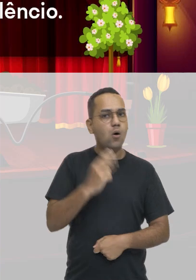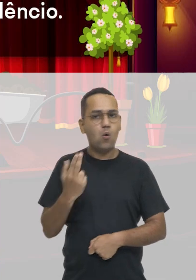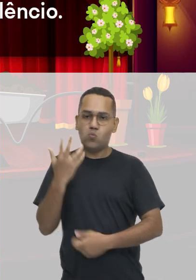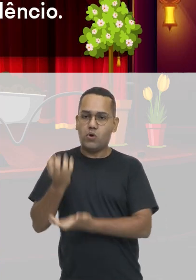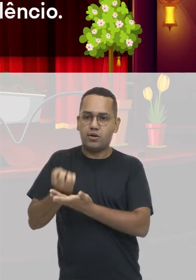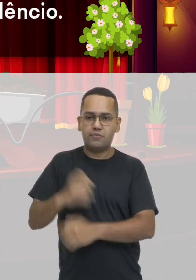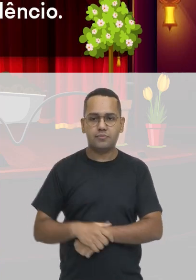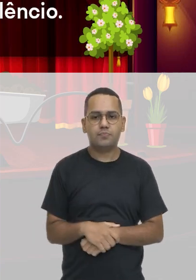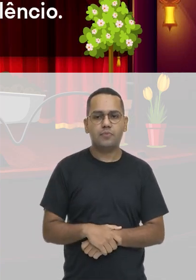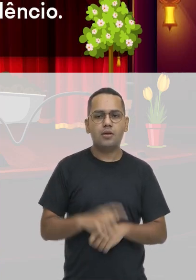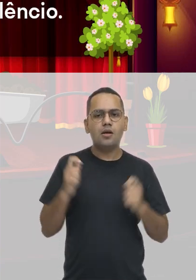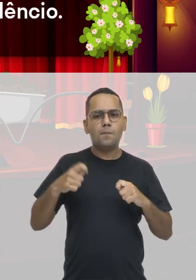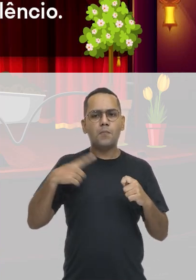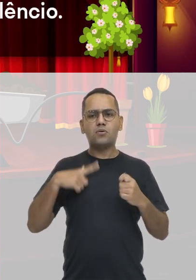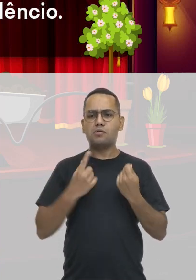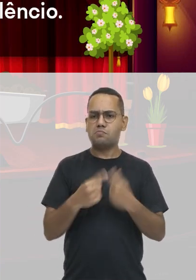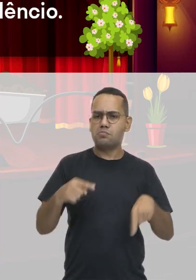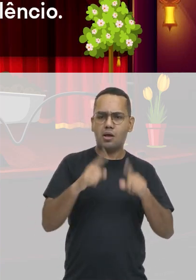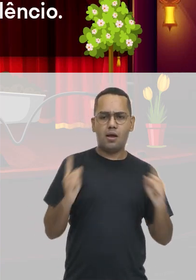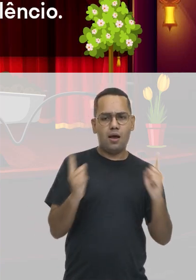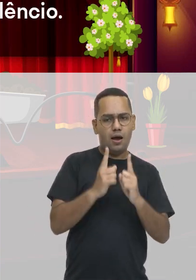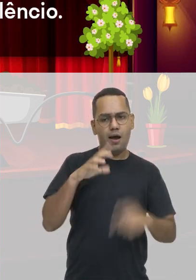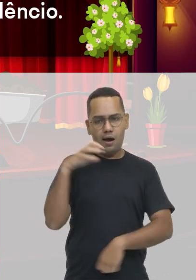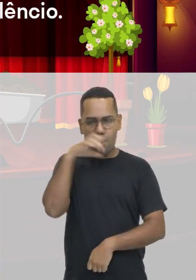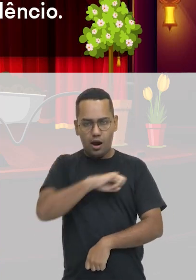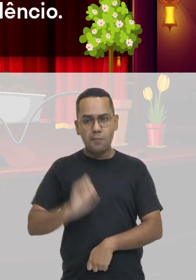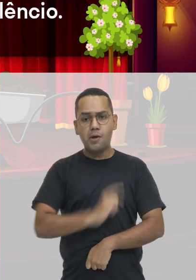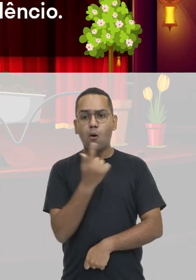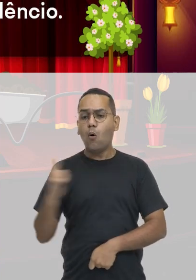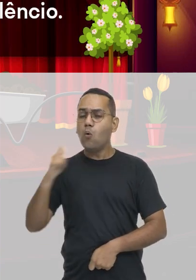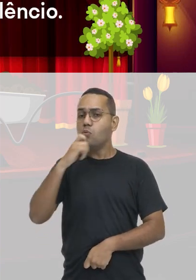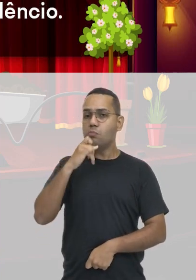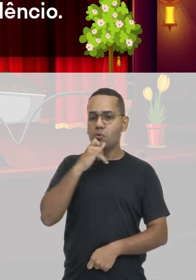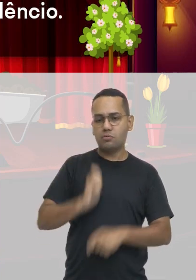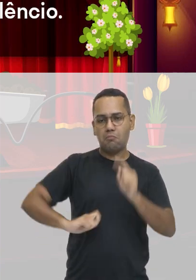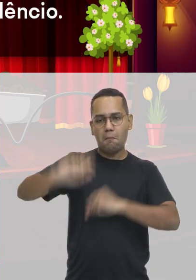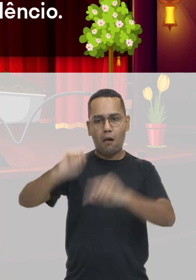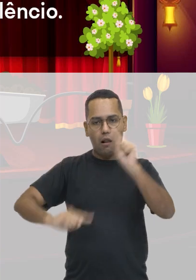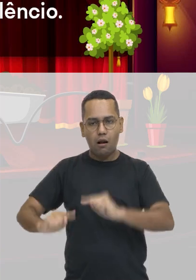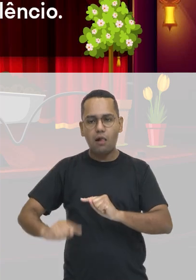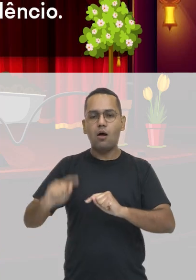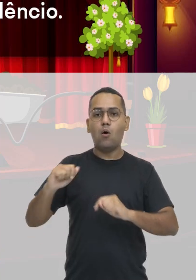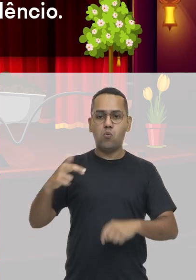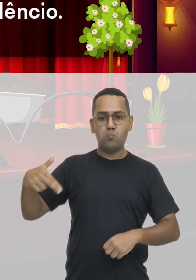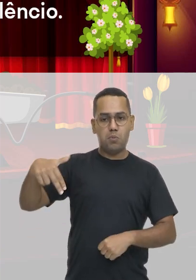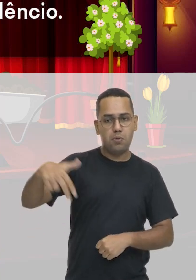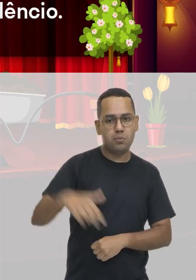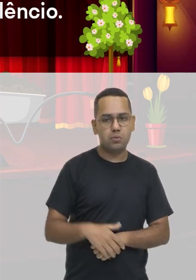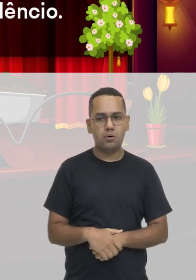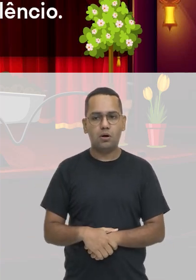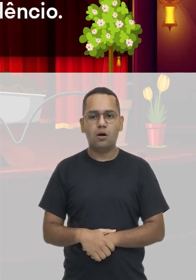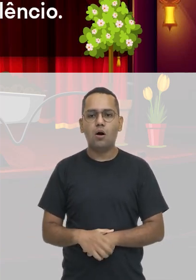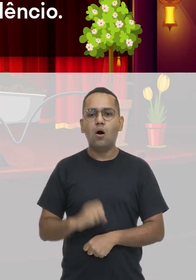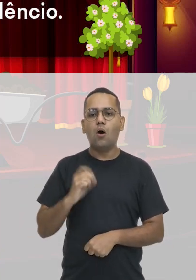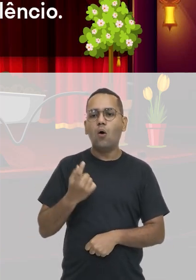trilhas sonoras, efeitos sonoros, como trovões ou passos, ou a manipulação